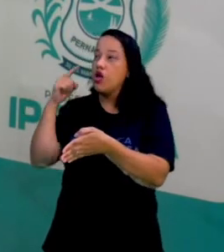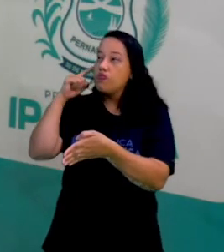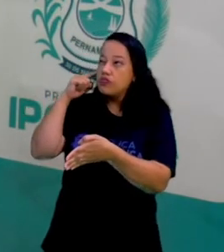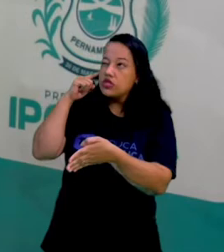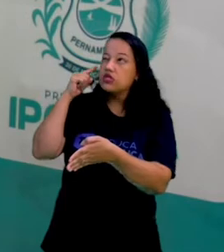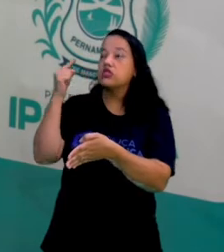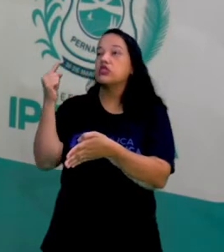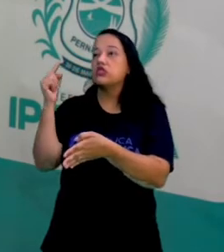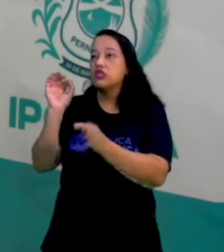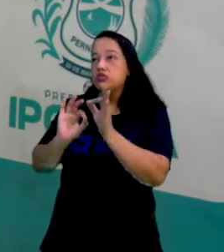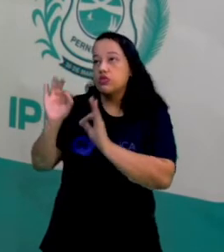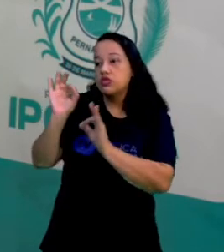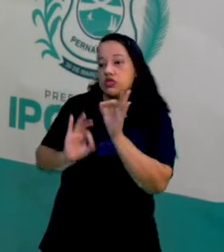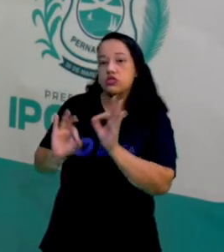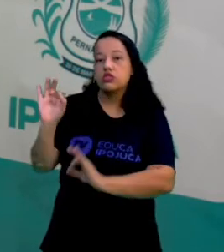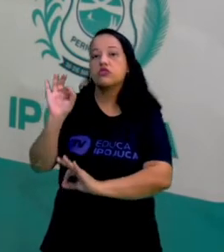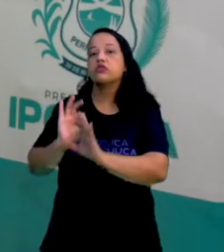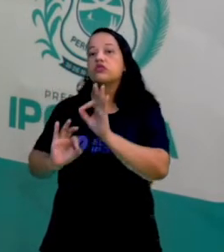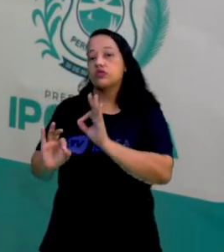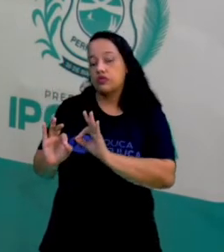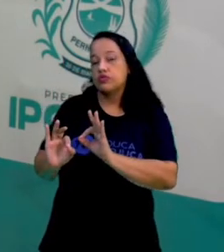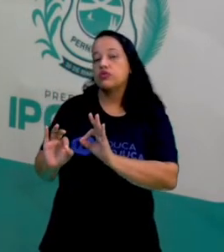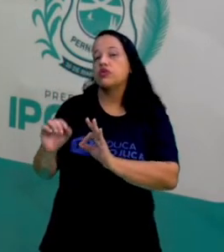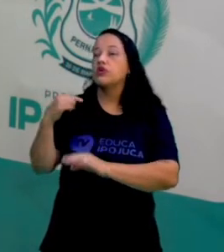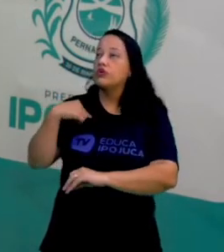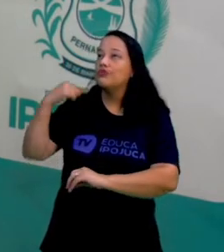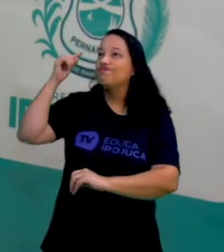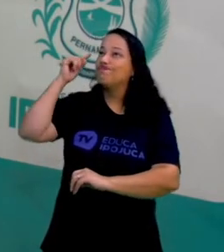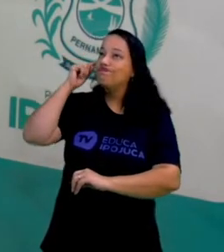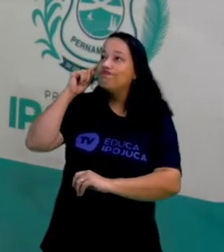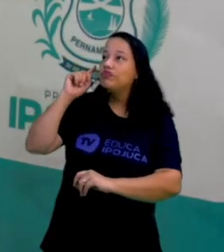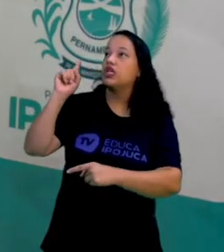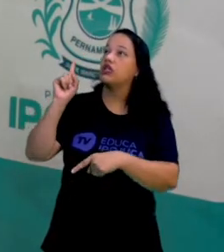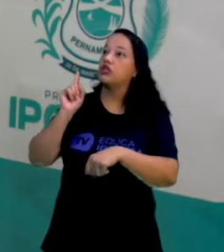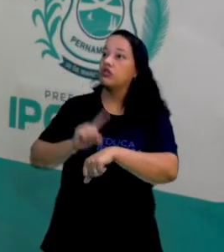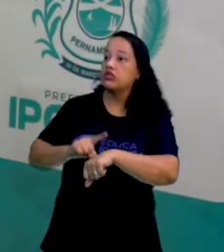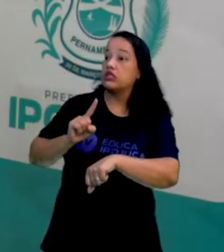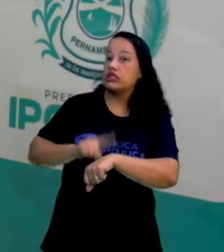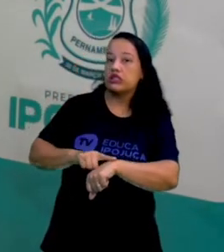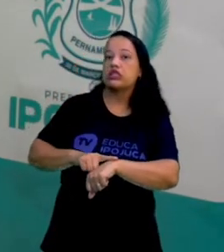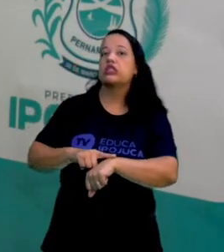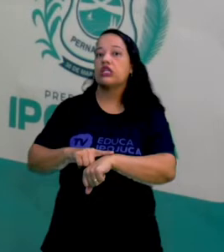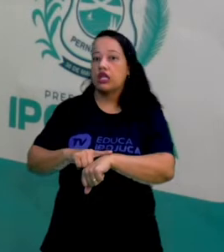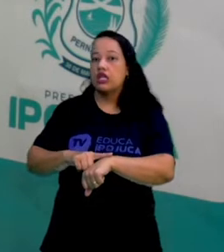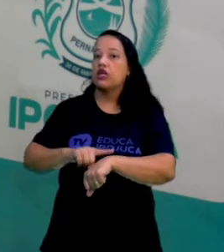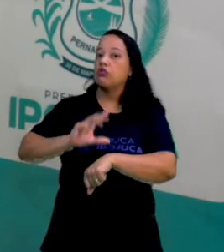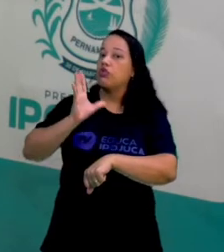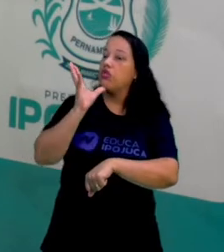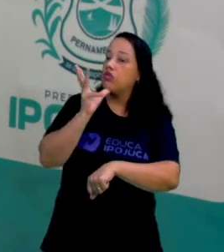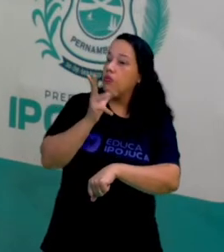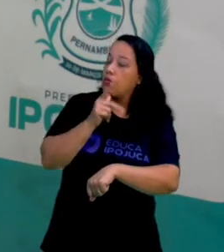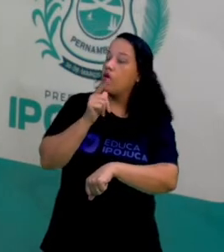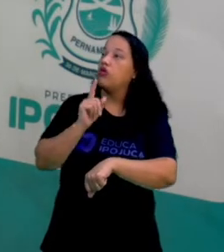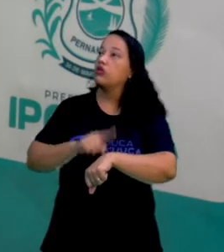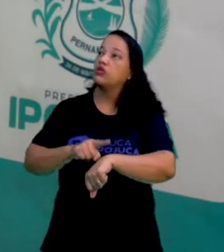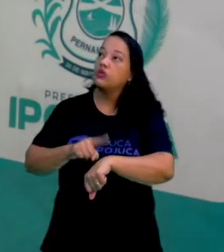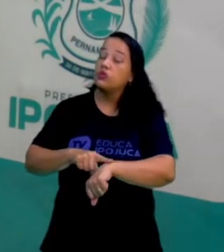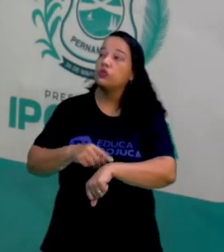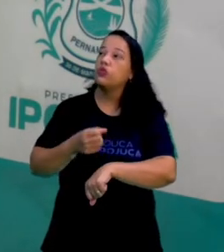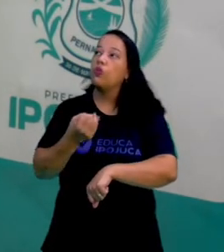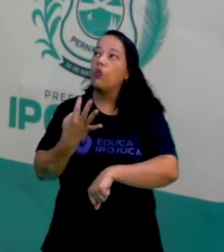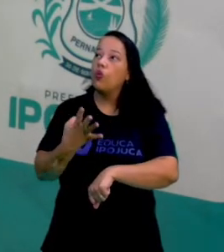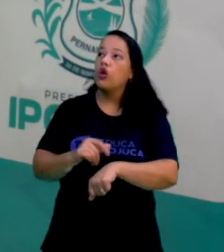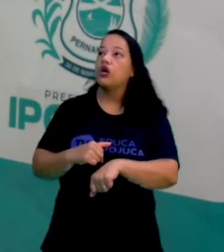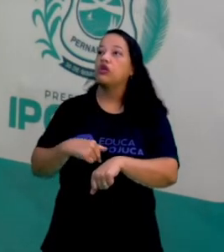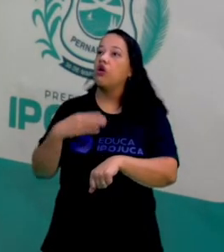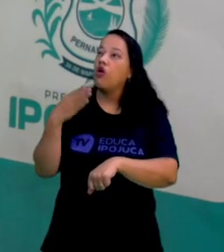planejando, pensando minuciosamente. A gente pensa o tempo, né, no contexto da duração, a gente pensa a